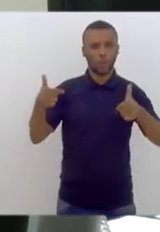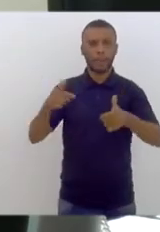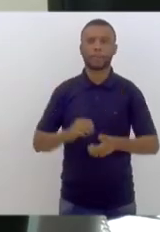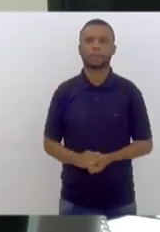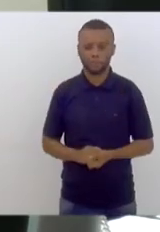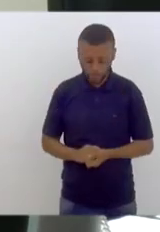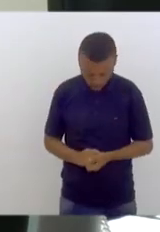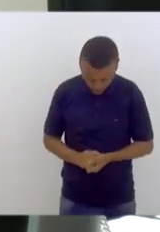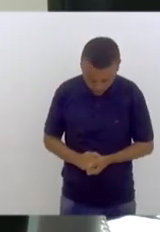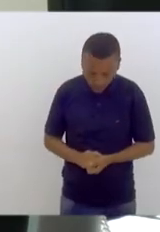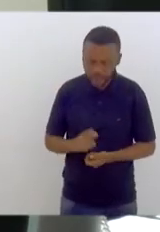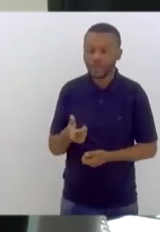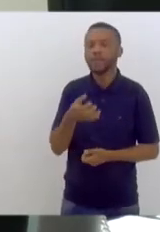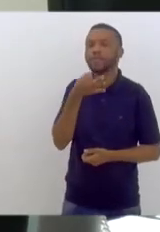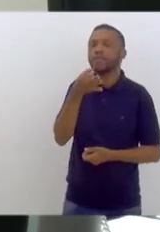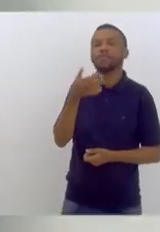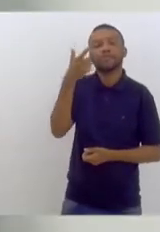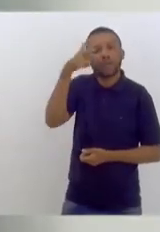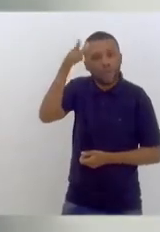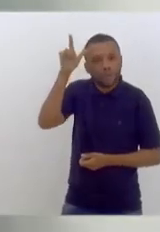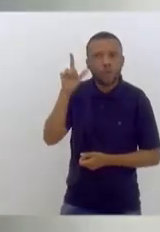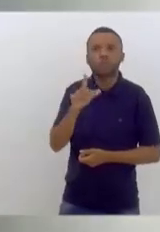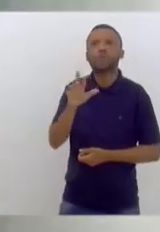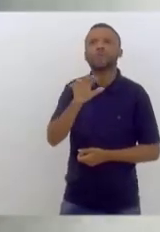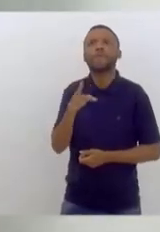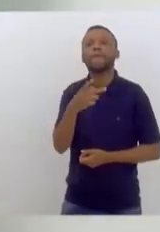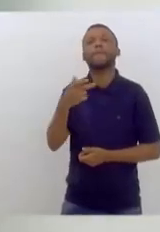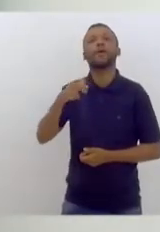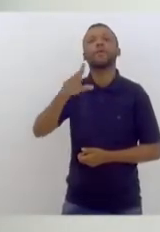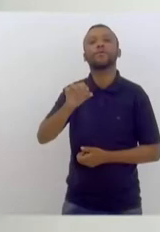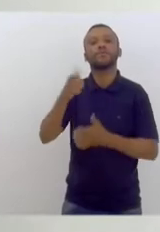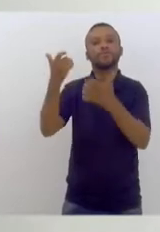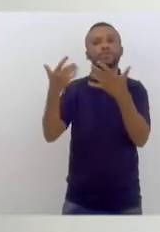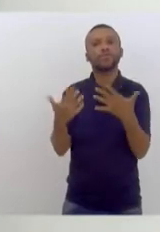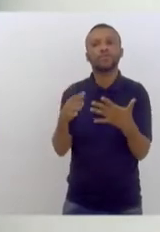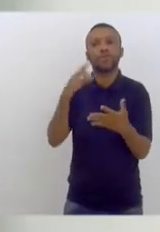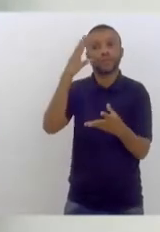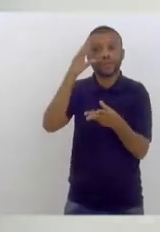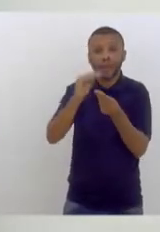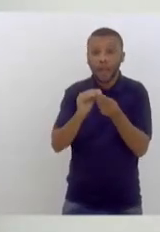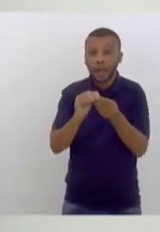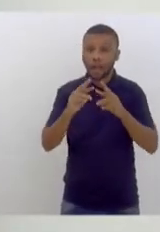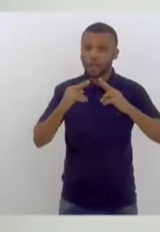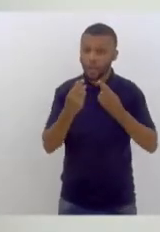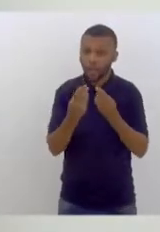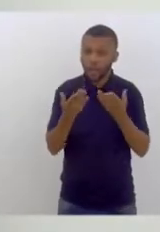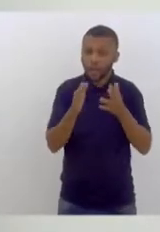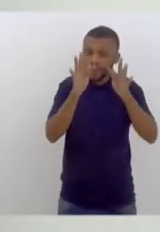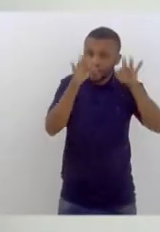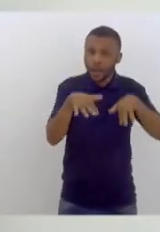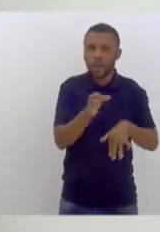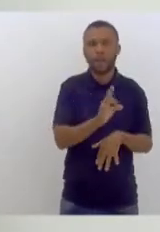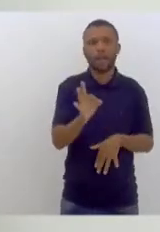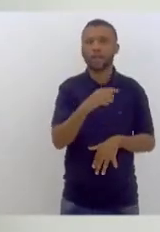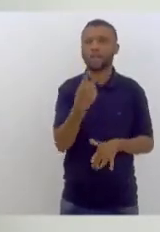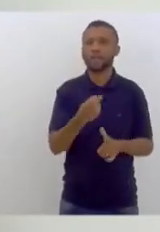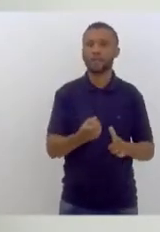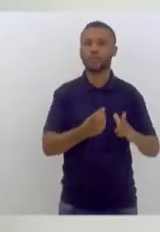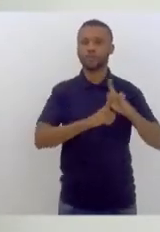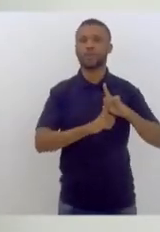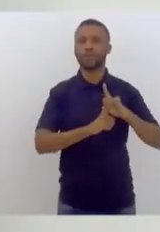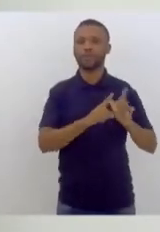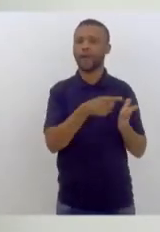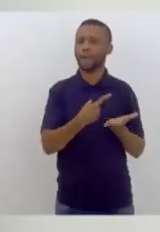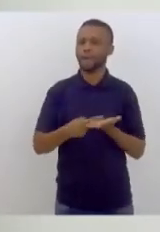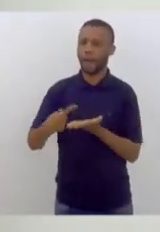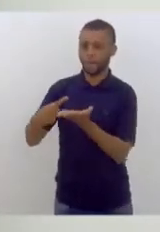o deputado Luiz Paulo nos deu, a gente já tem um entendimento, quer dizer o quê? A gente não vai encerrar essa audiência, a gente vai suspender e vai